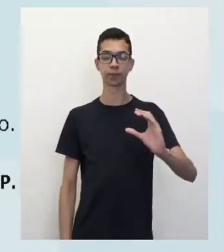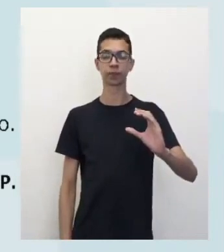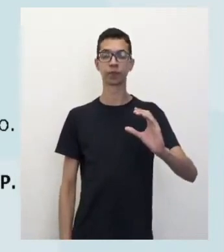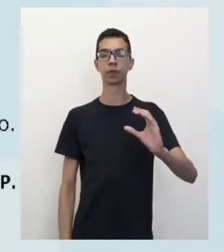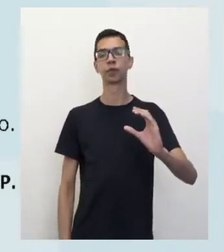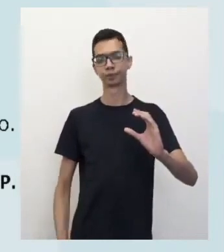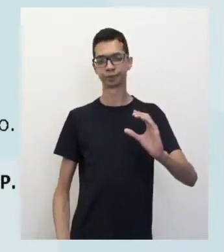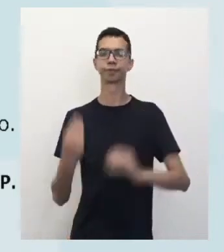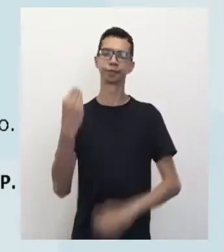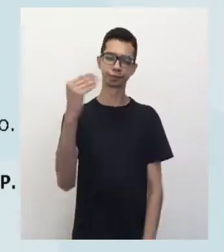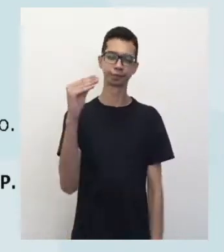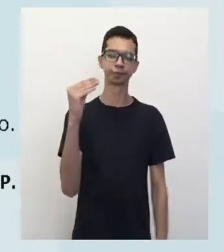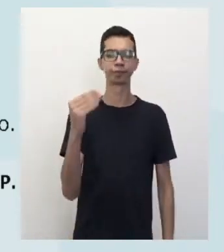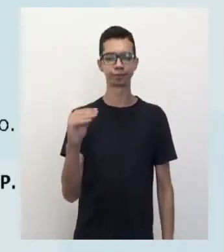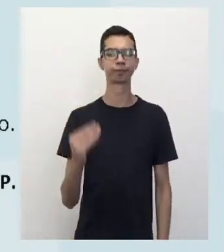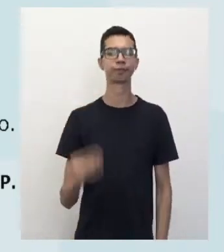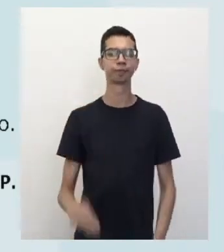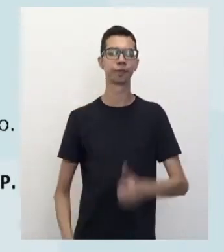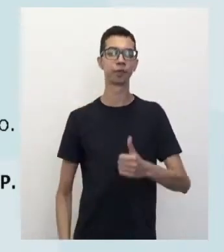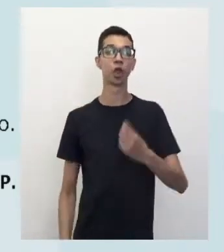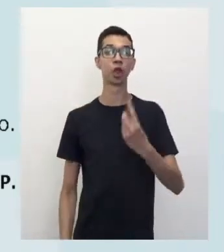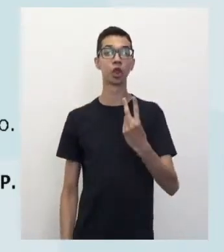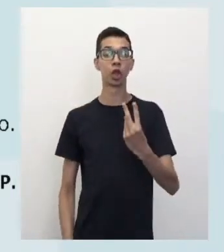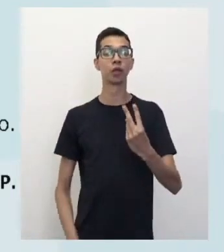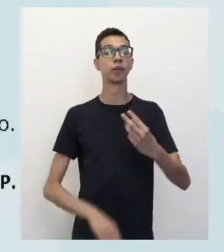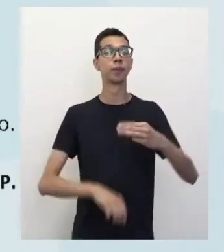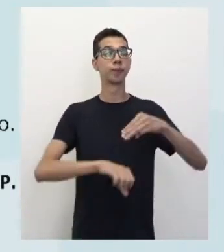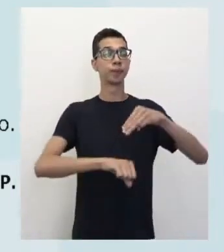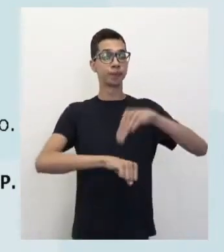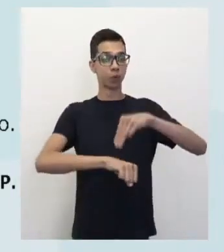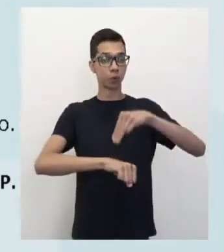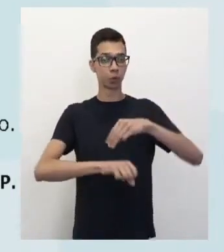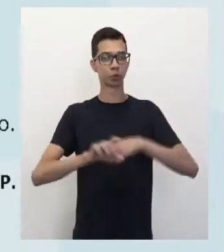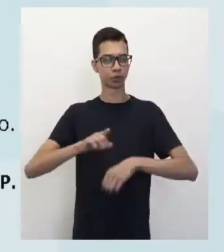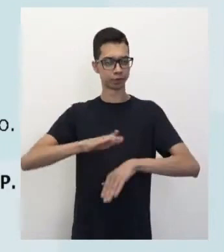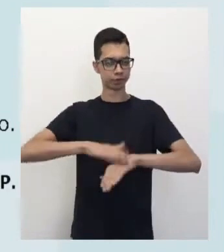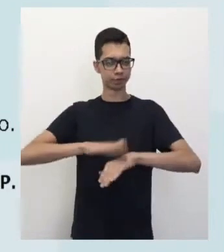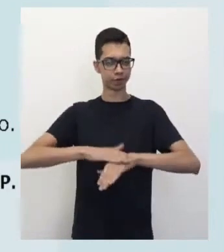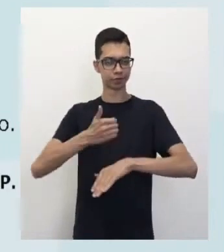assim sucessivamente. Então, eu vou dar 2 minutinhos para vocês fazerem essa questão aí.